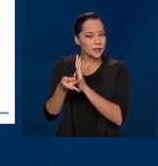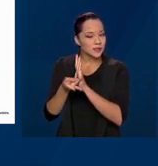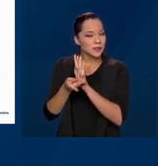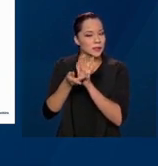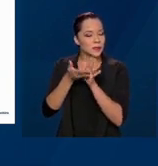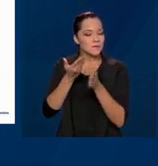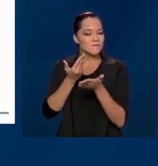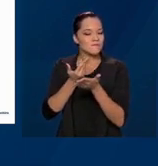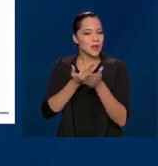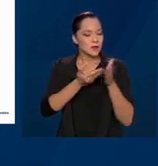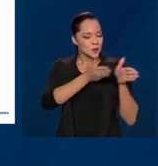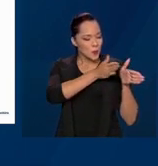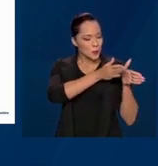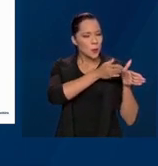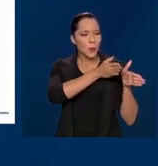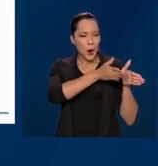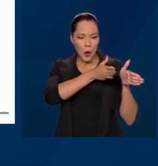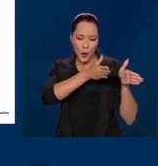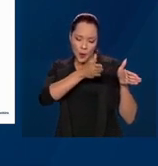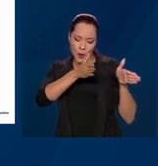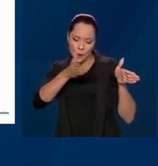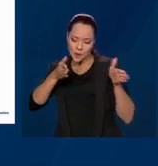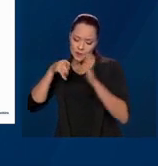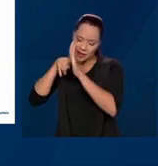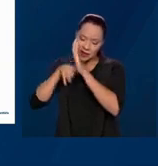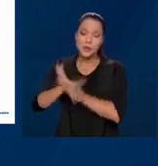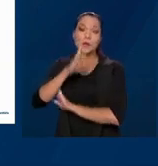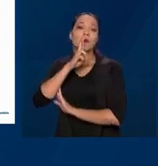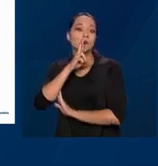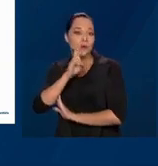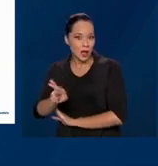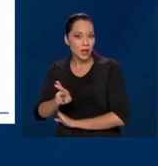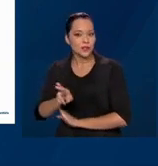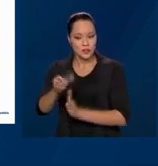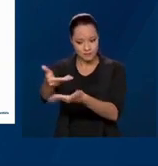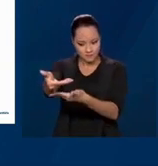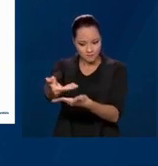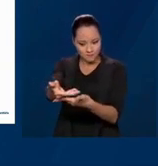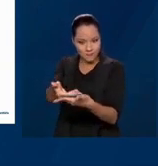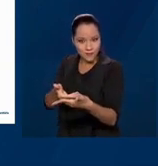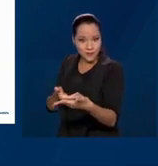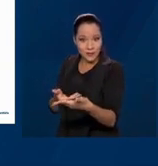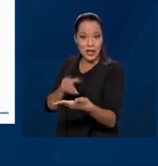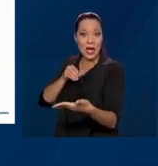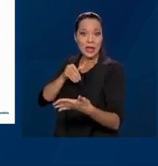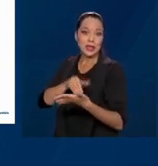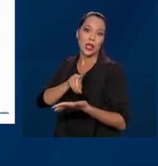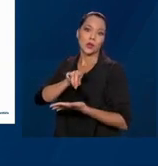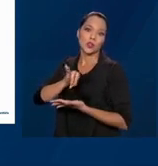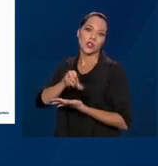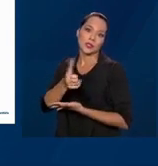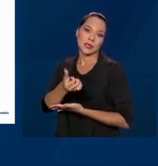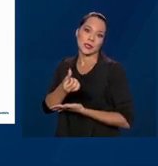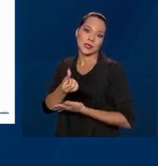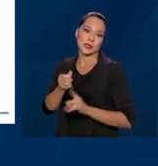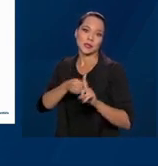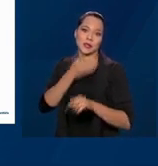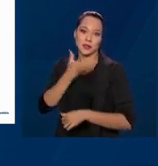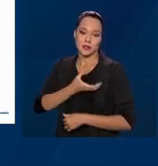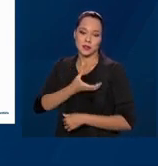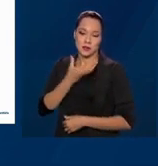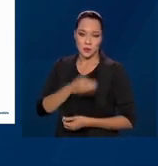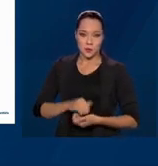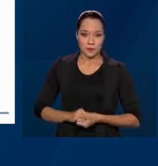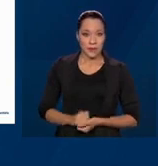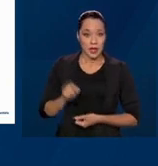interina, ou seja, uma análise dos resultados que existiam até o momento. Esse estudo